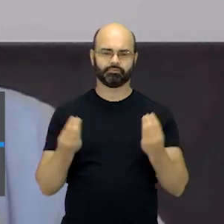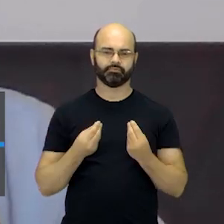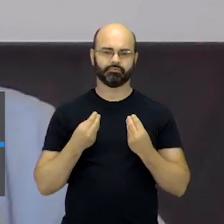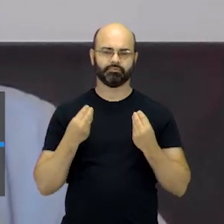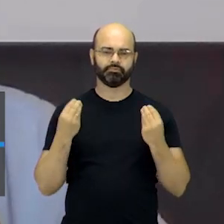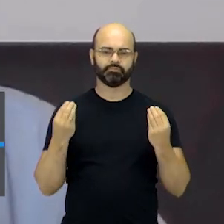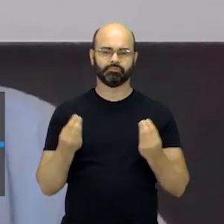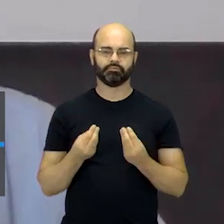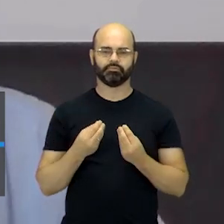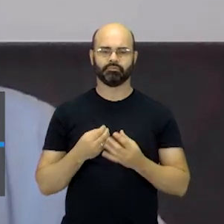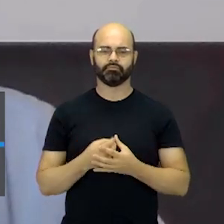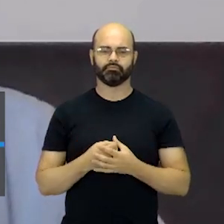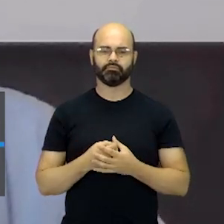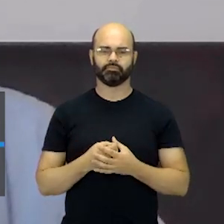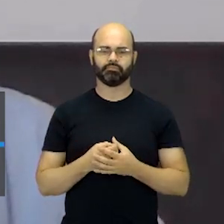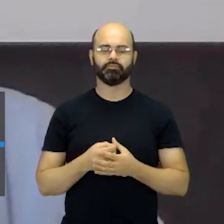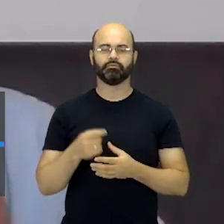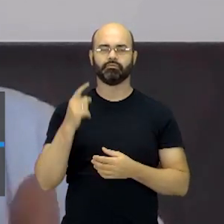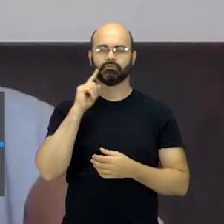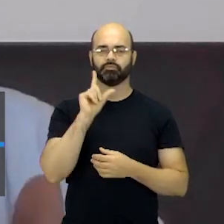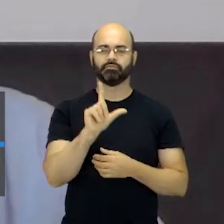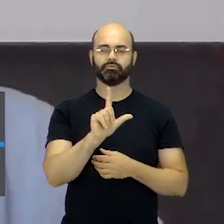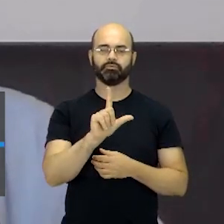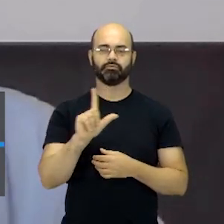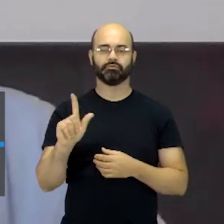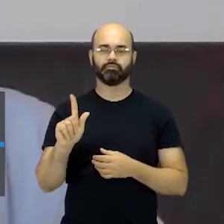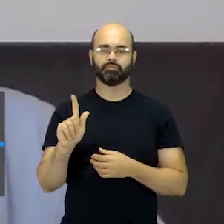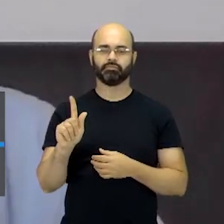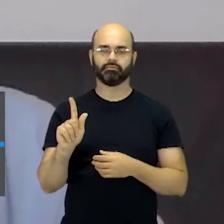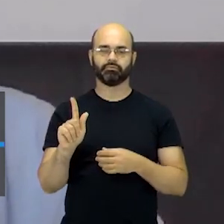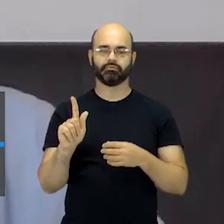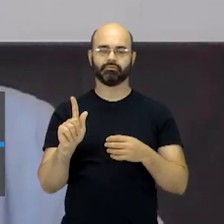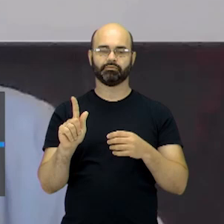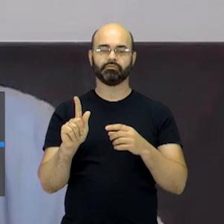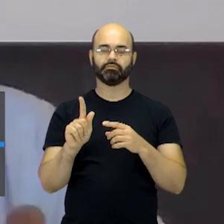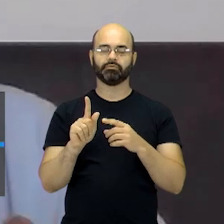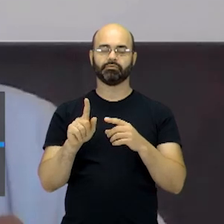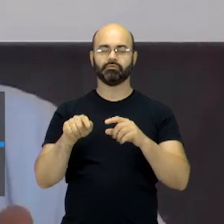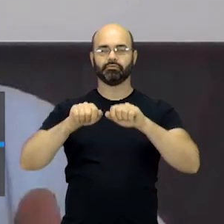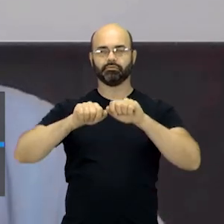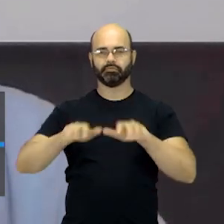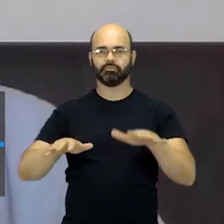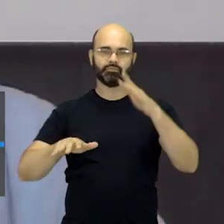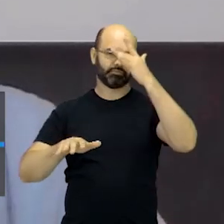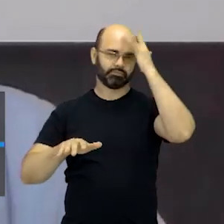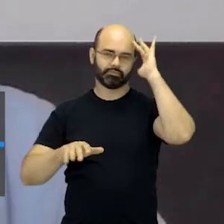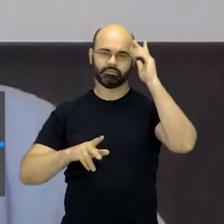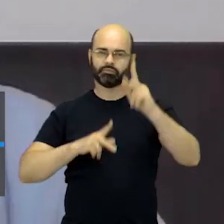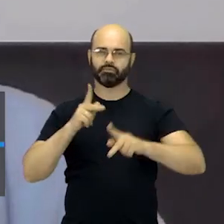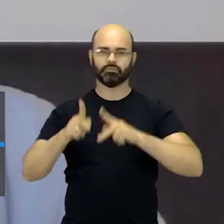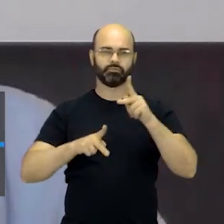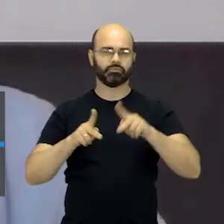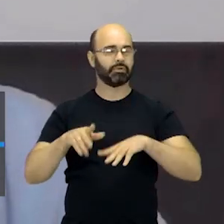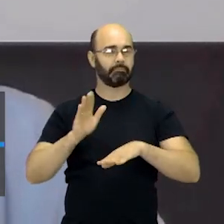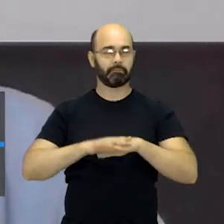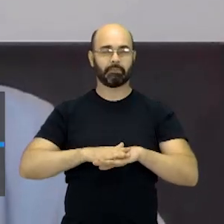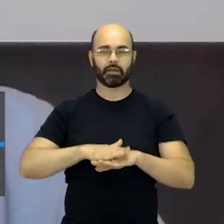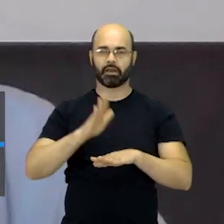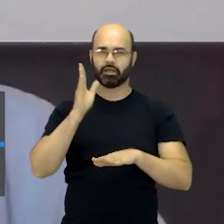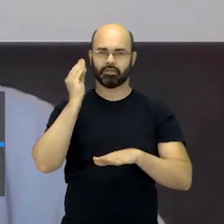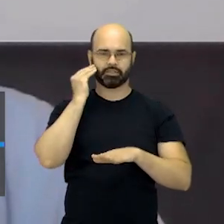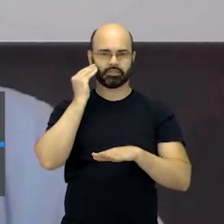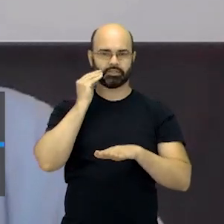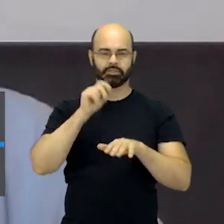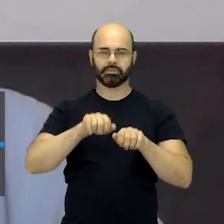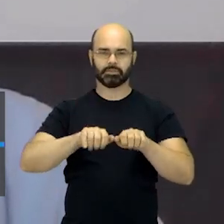que a linguagem ela consegue alcançar o maior número de pessoas, né,